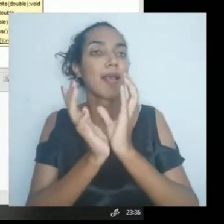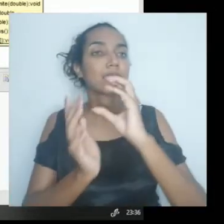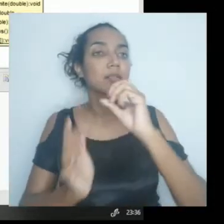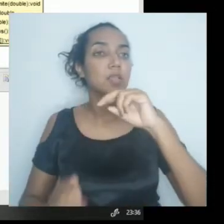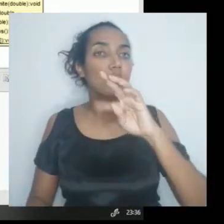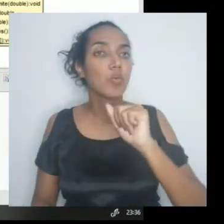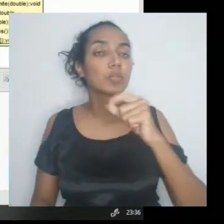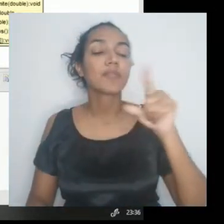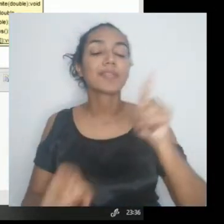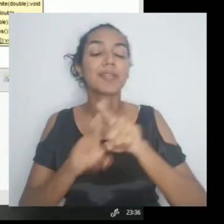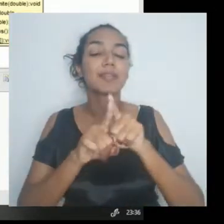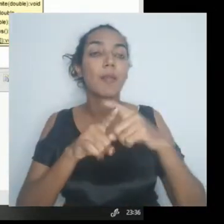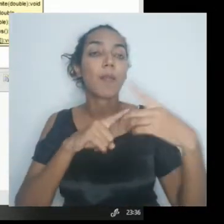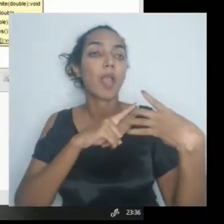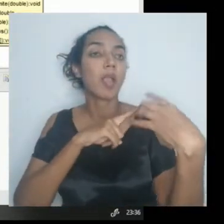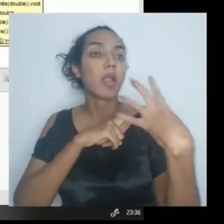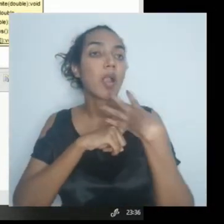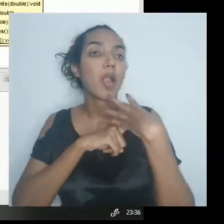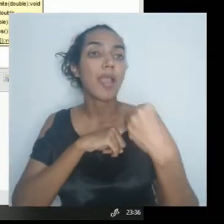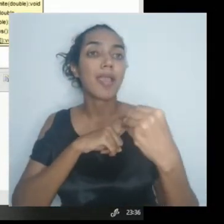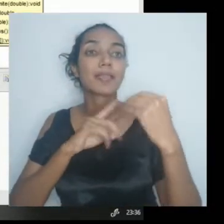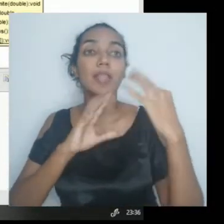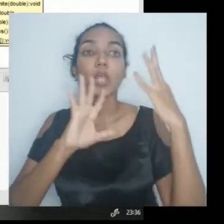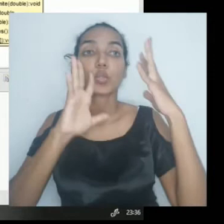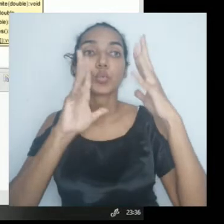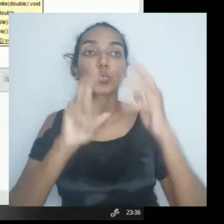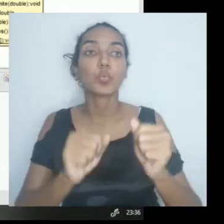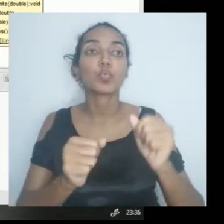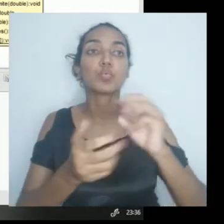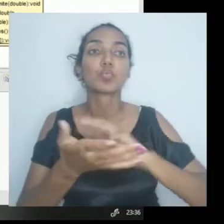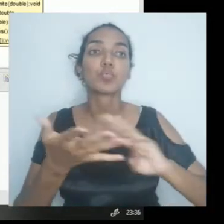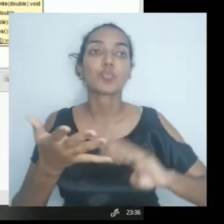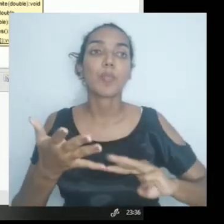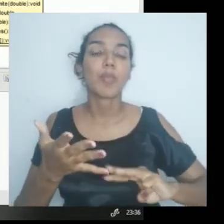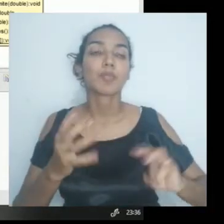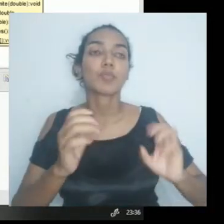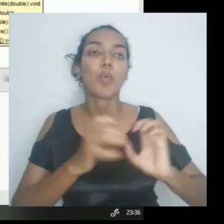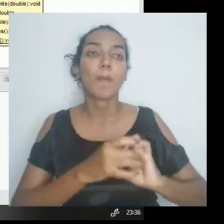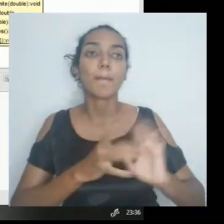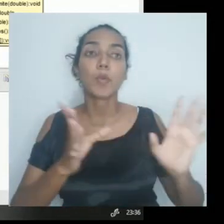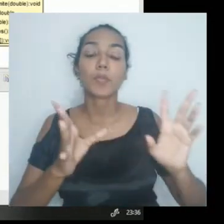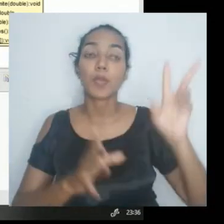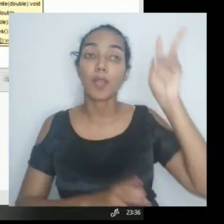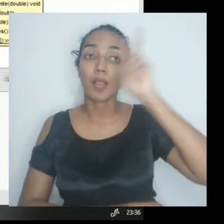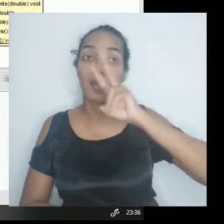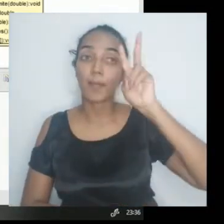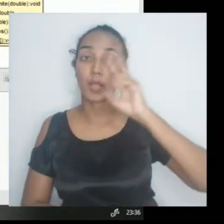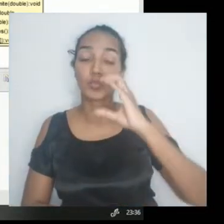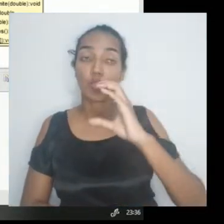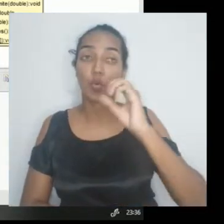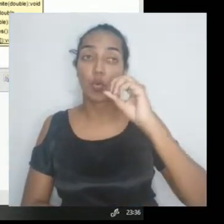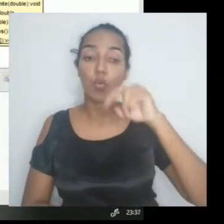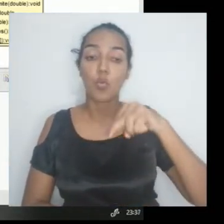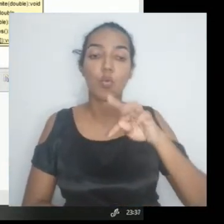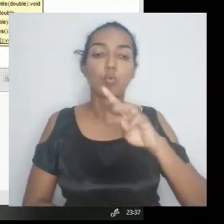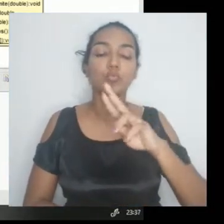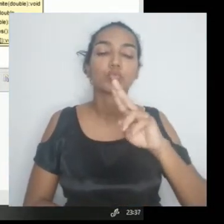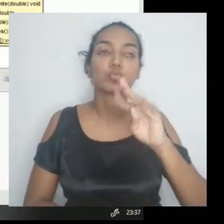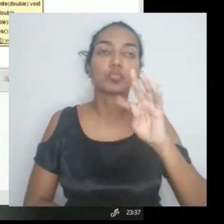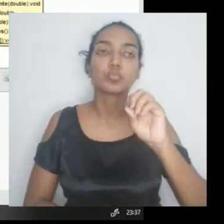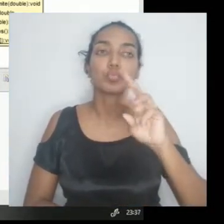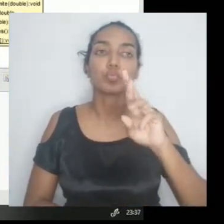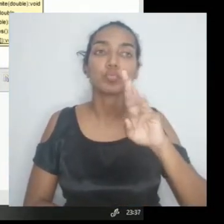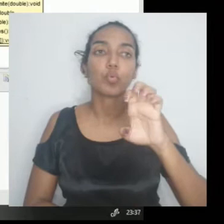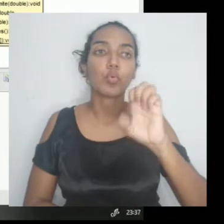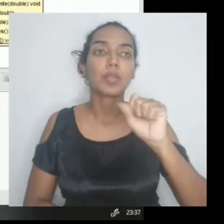lembrar, construtores não são herdados. Lembrem bem, construtores não são herdados. Ou seja, se